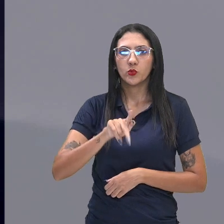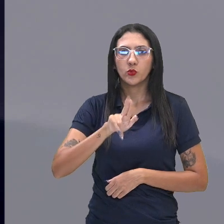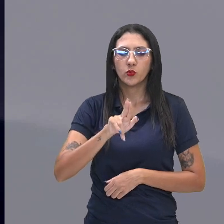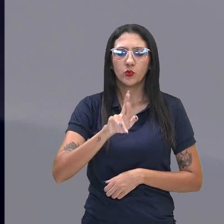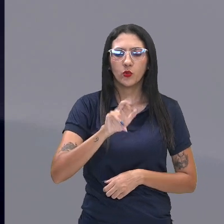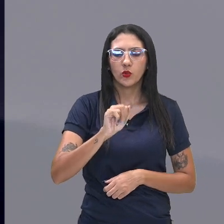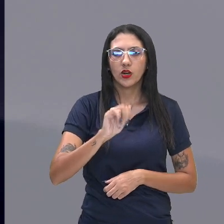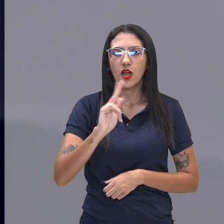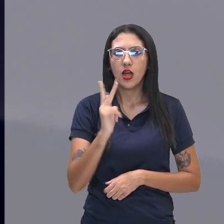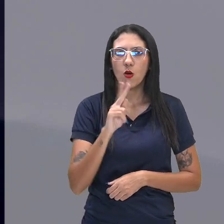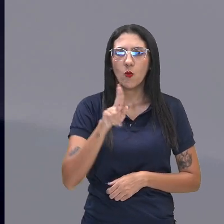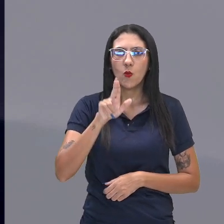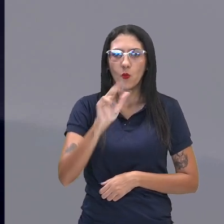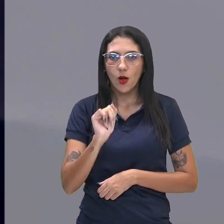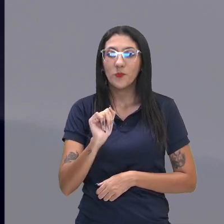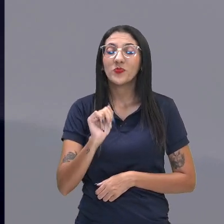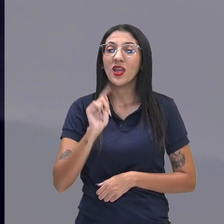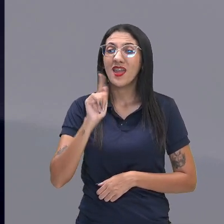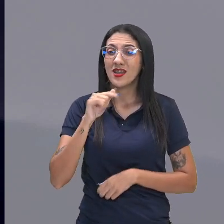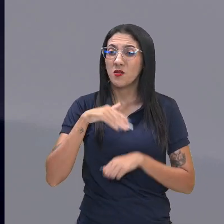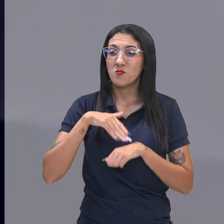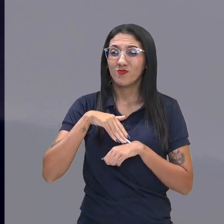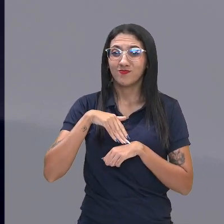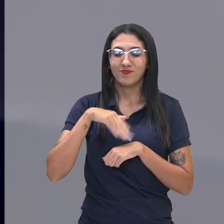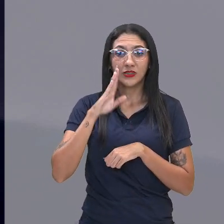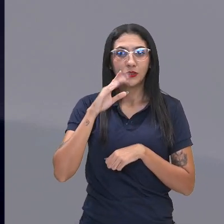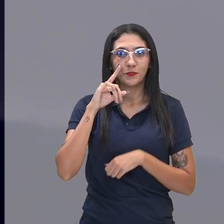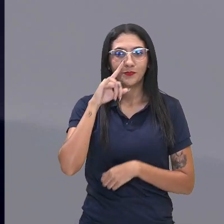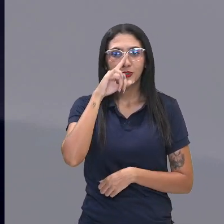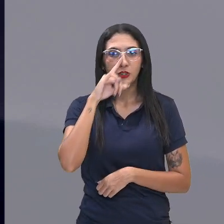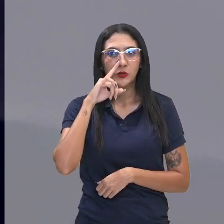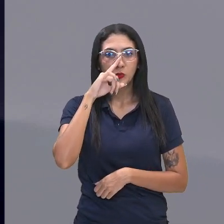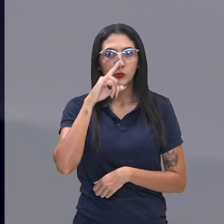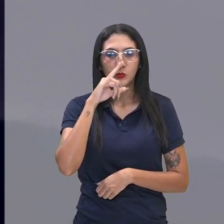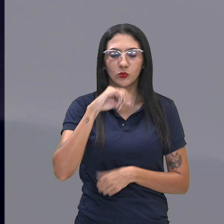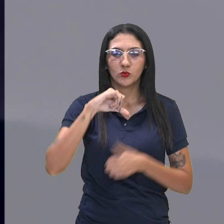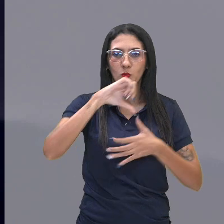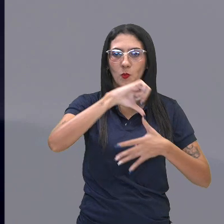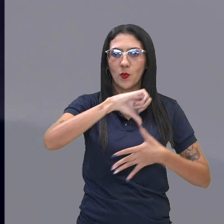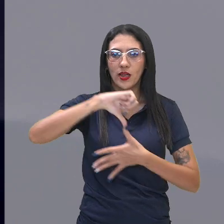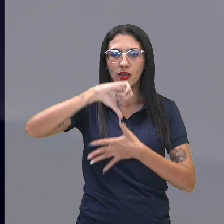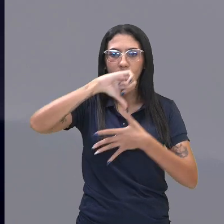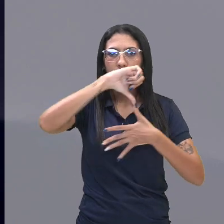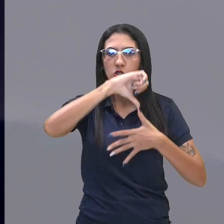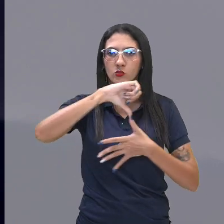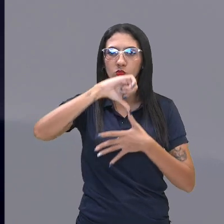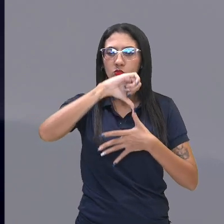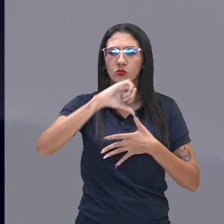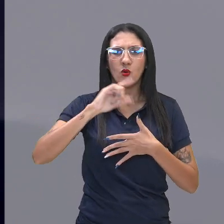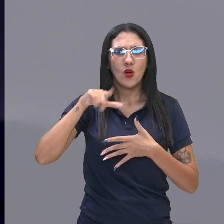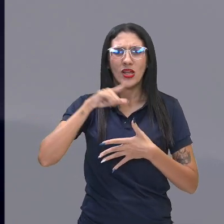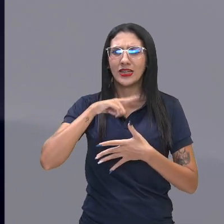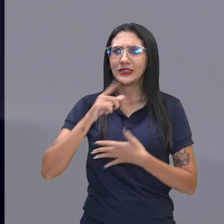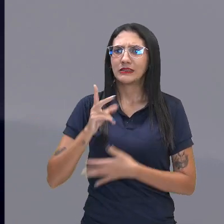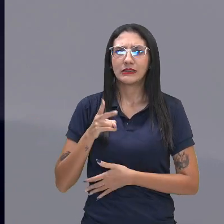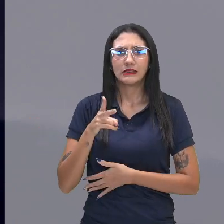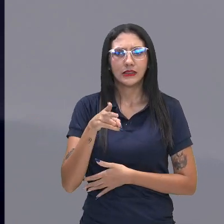Tungurahua. E ele é o vulcão mais ativo e temido da América do Sul, já que ele está em erupção desde novembro de